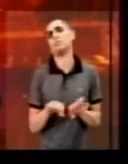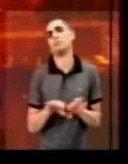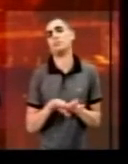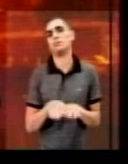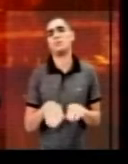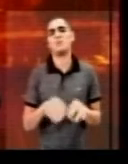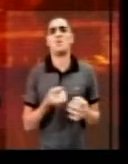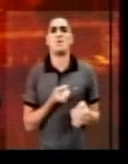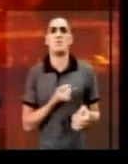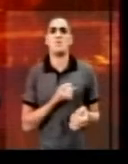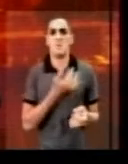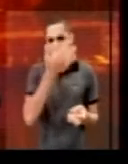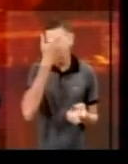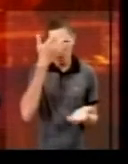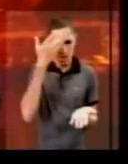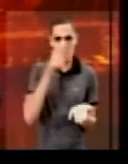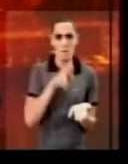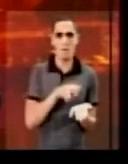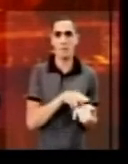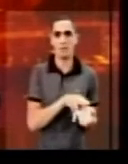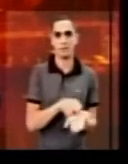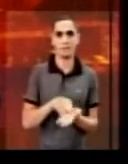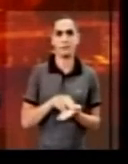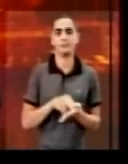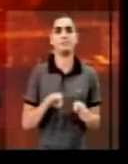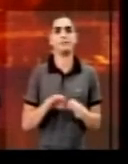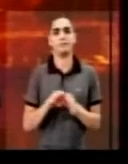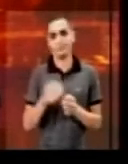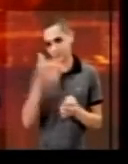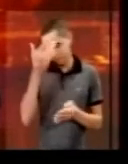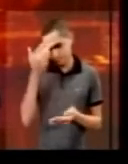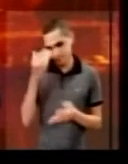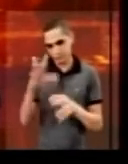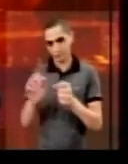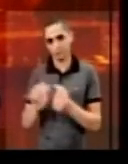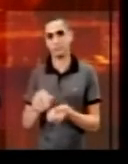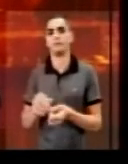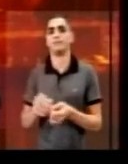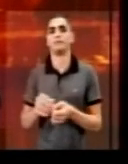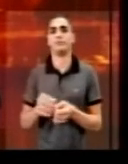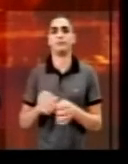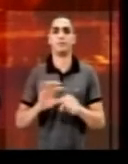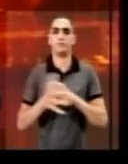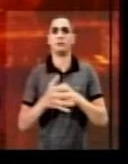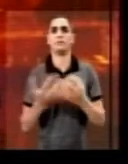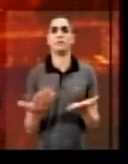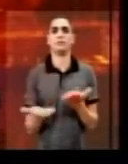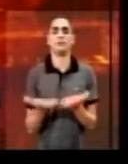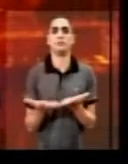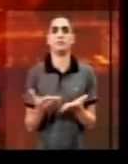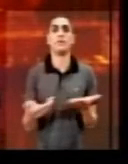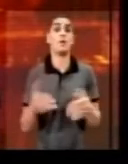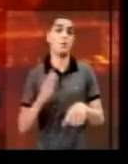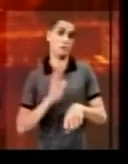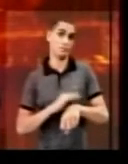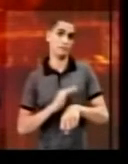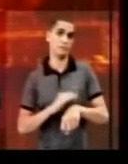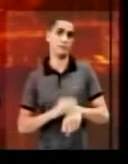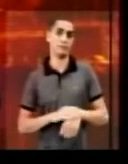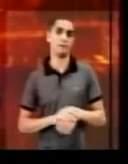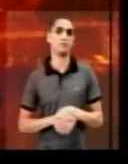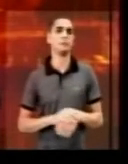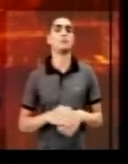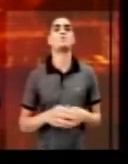de internação como de casos leves. Quer dizer, então, eu acho que nesse momento nós não podemos falar